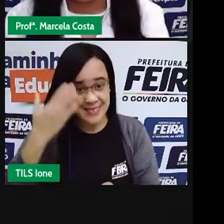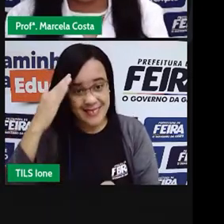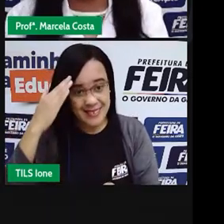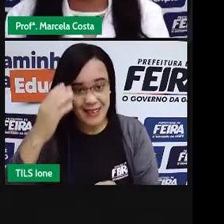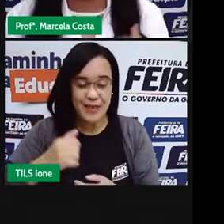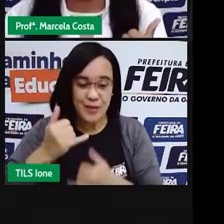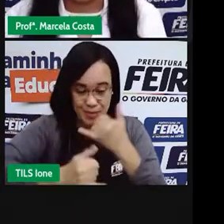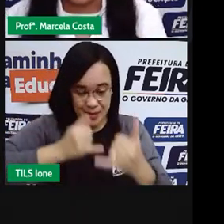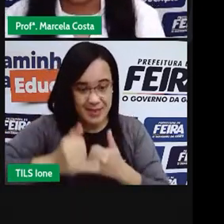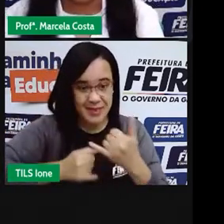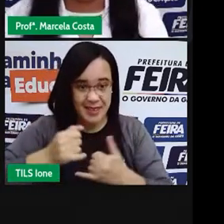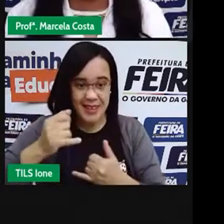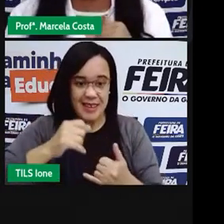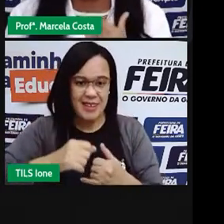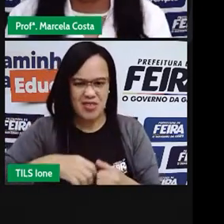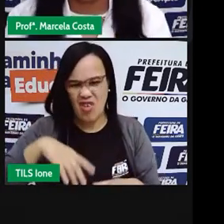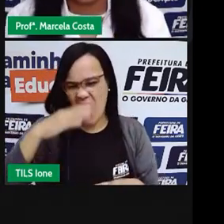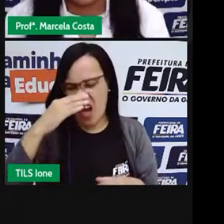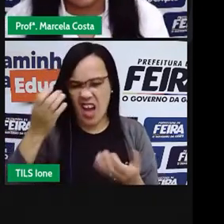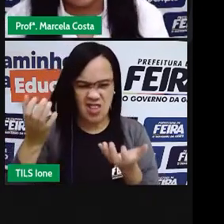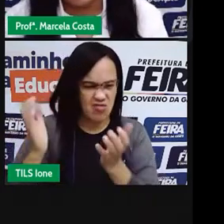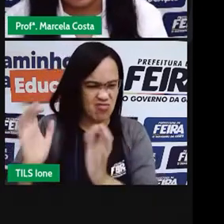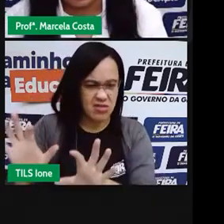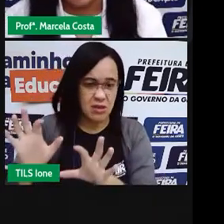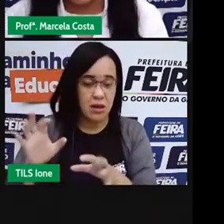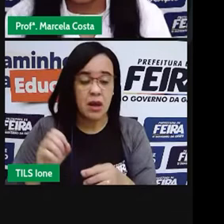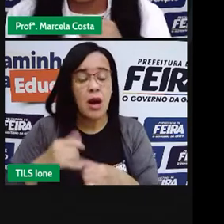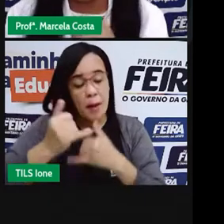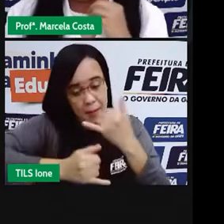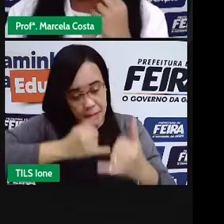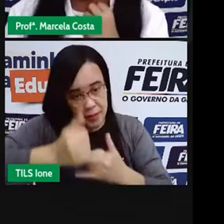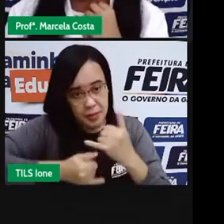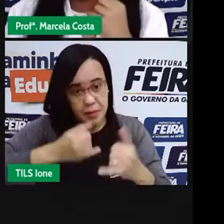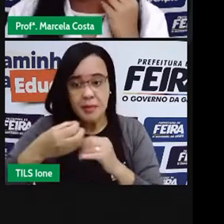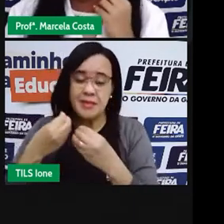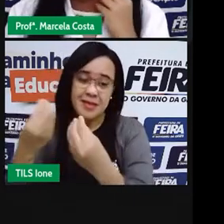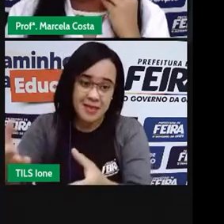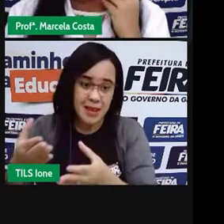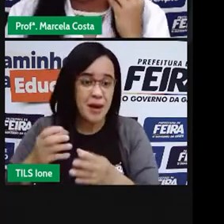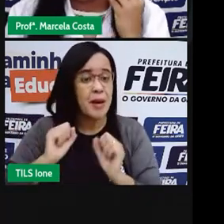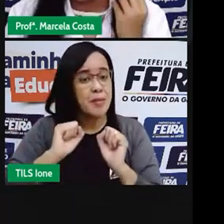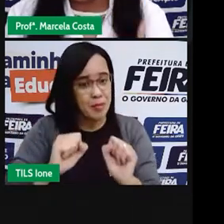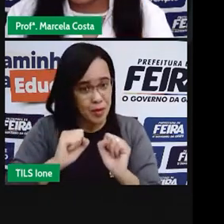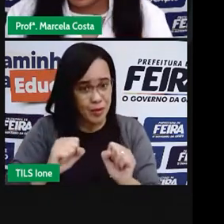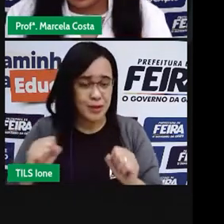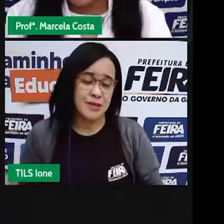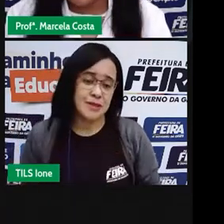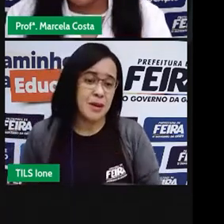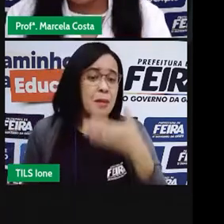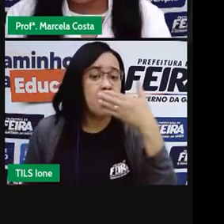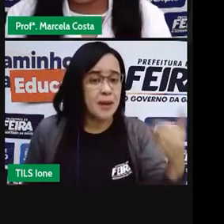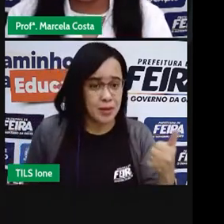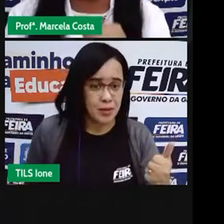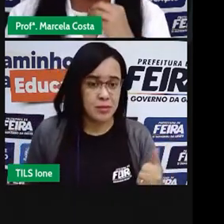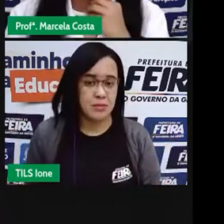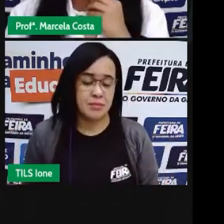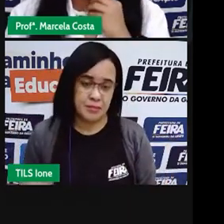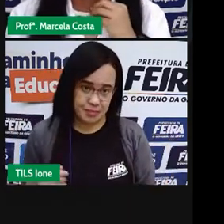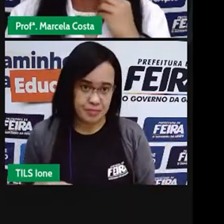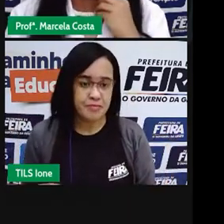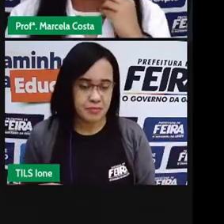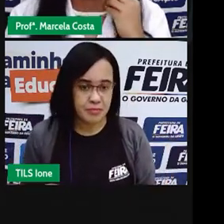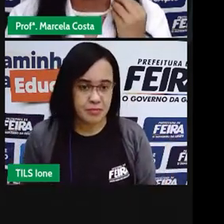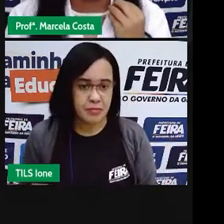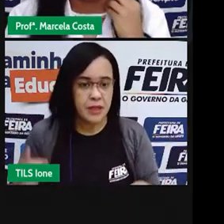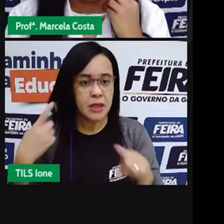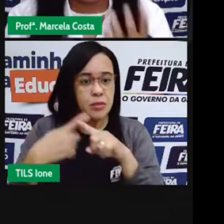boa quantidade de água, de energia elétrica, que são recursos escassos, que são